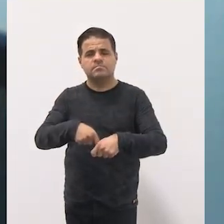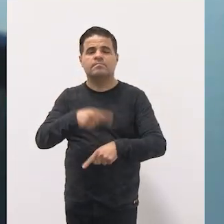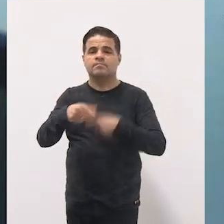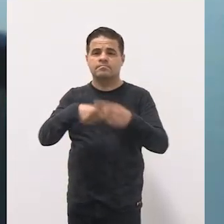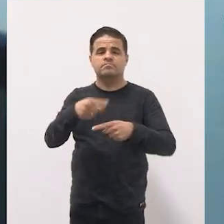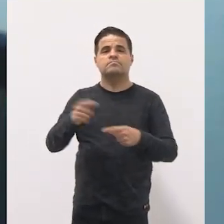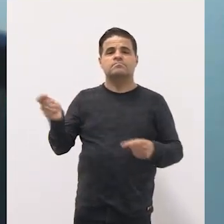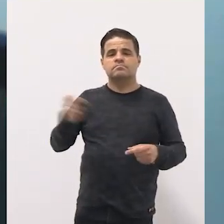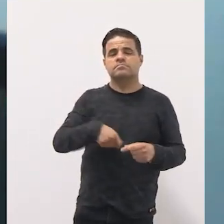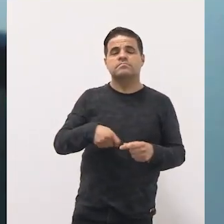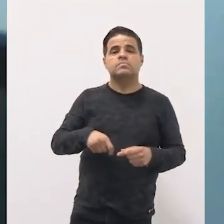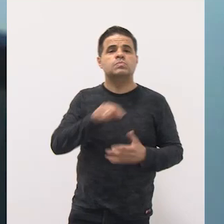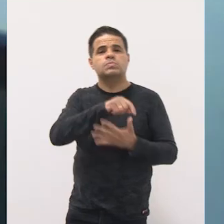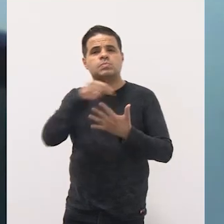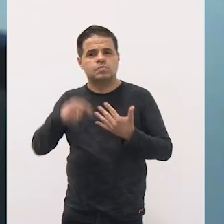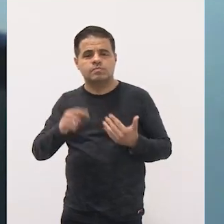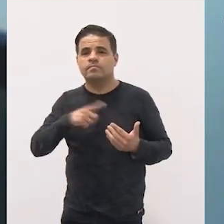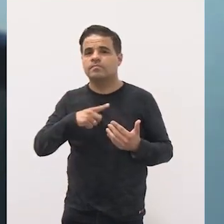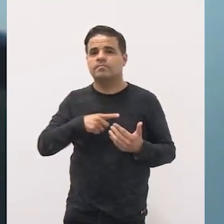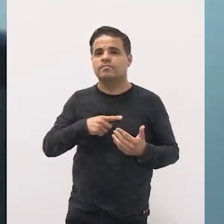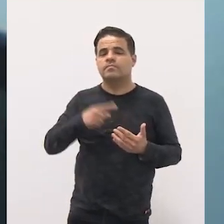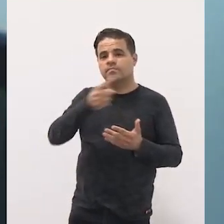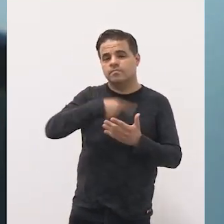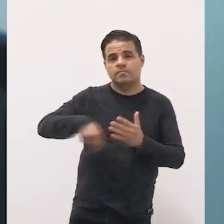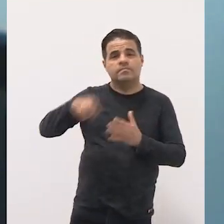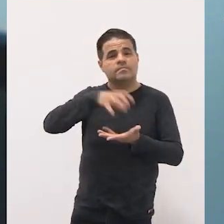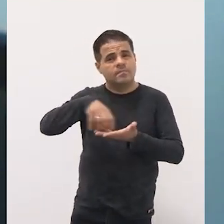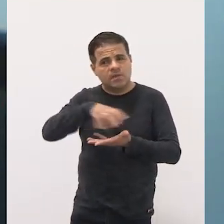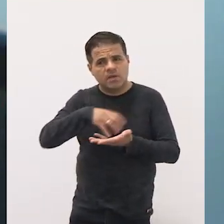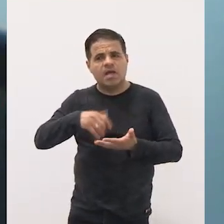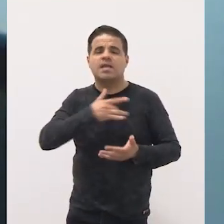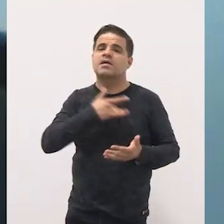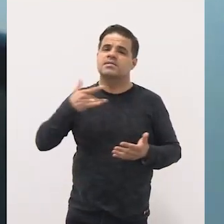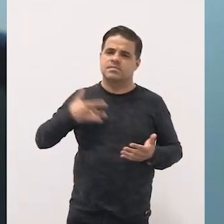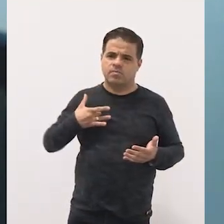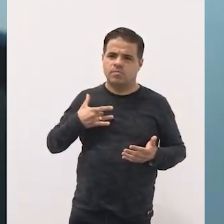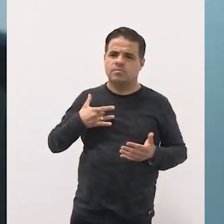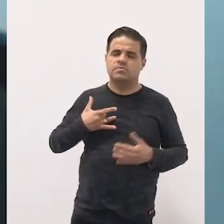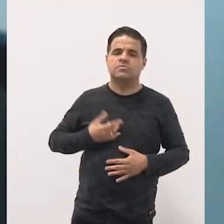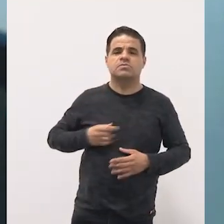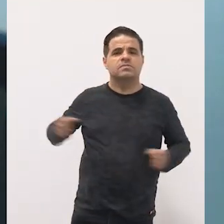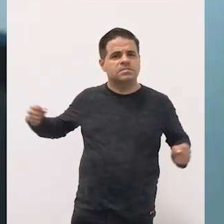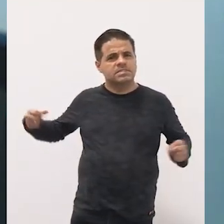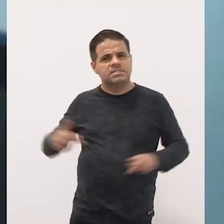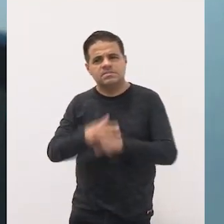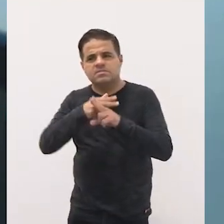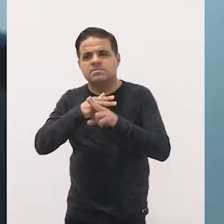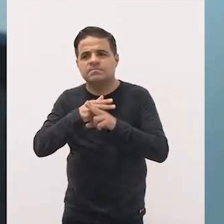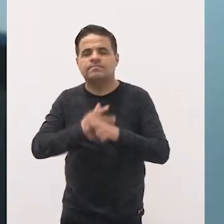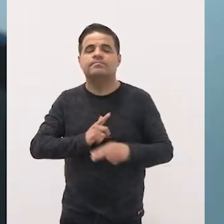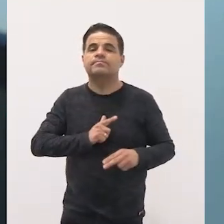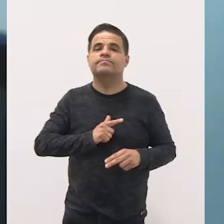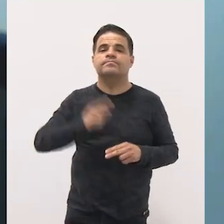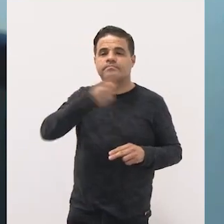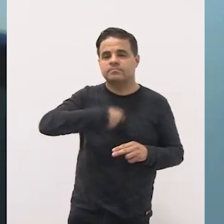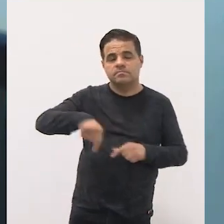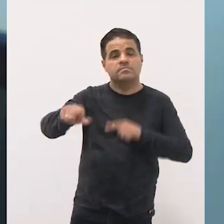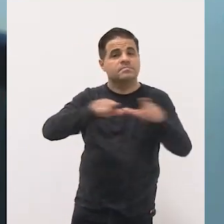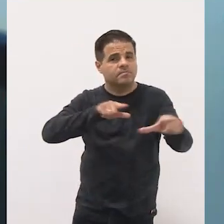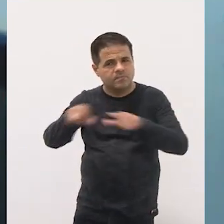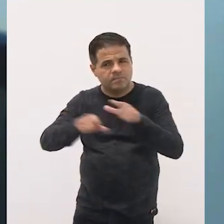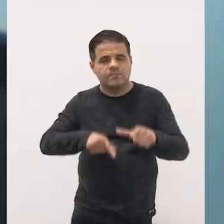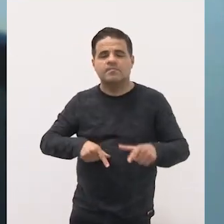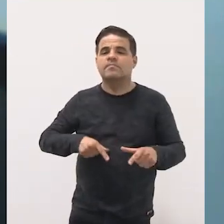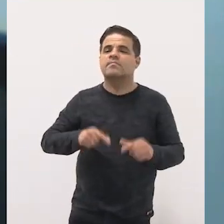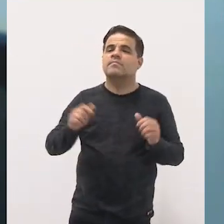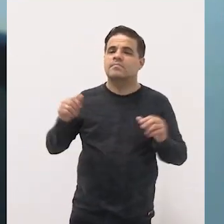disponibilizar também o que tem escrito na área também de saúde, nessa transversalidade, né? Da gente trabalhar com